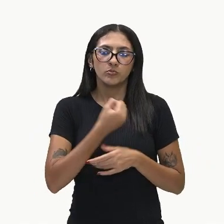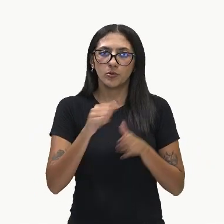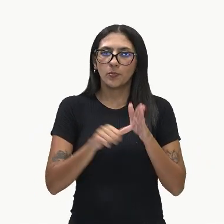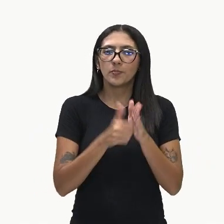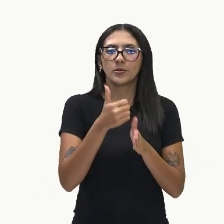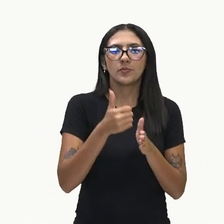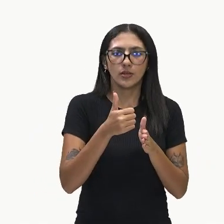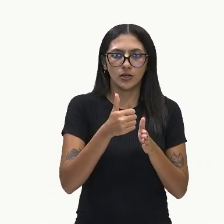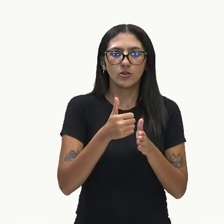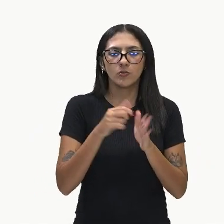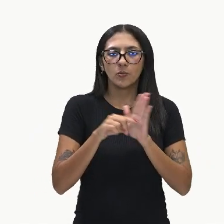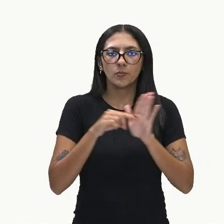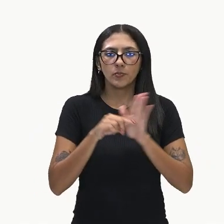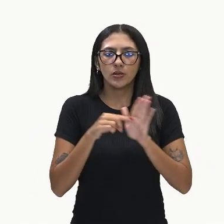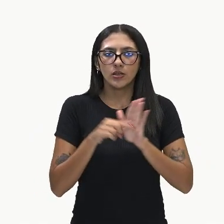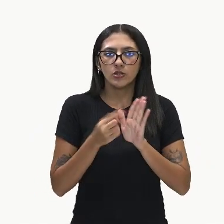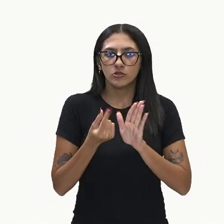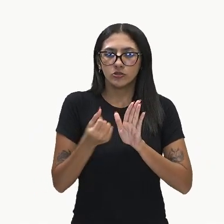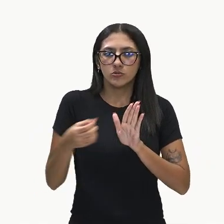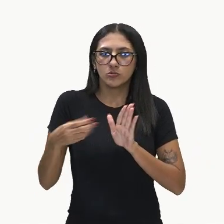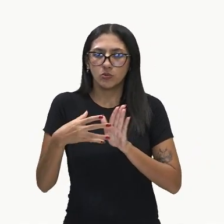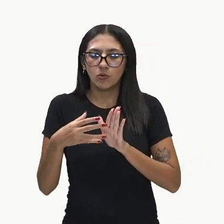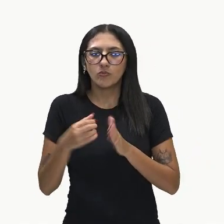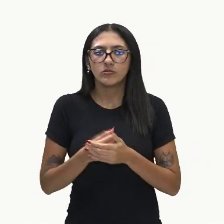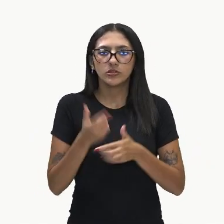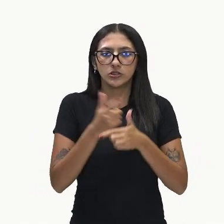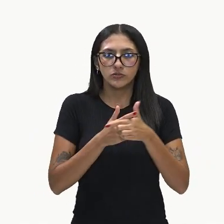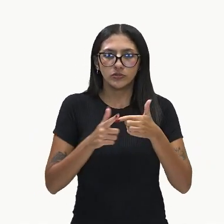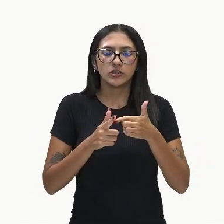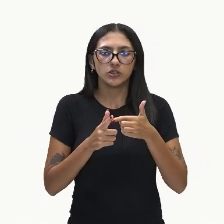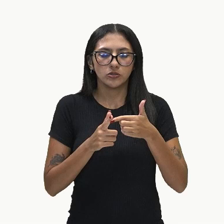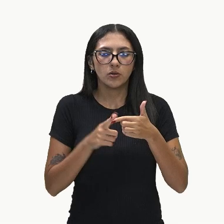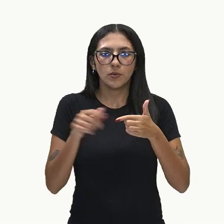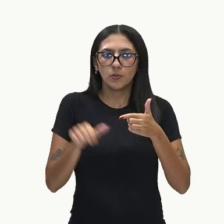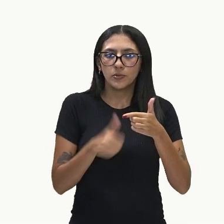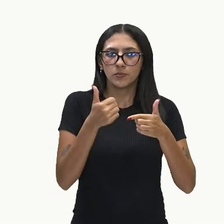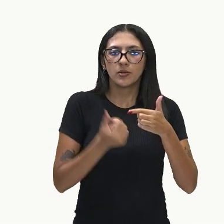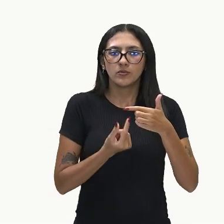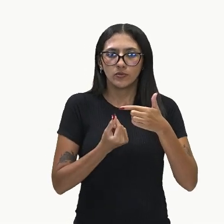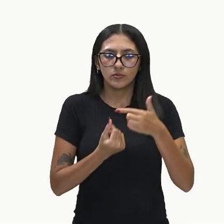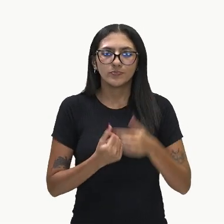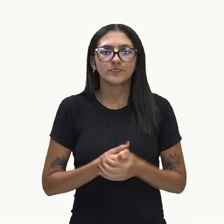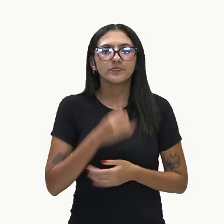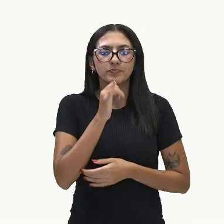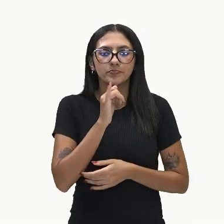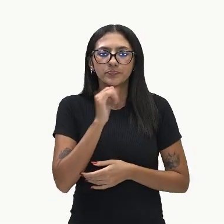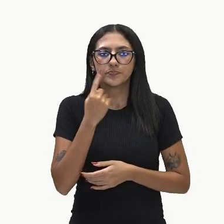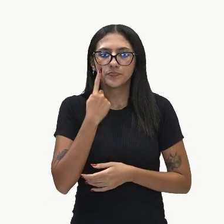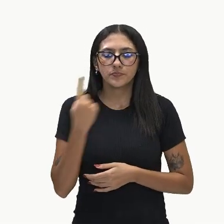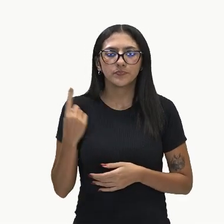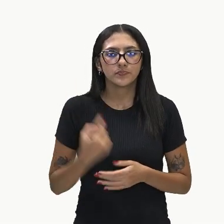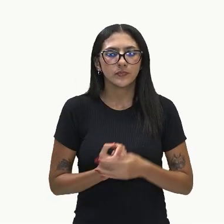pelo valor original e multiplica por 100. Então, se o valor original é 200 reais e o novo